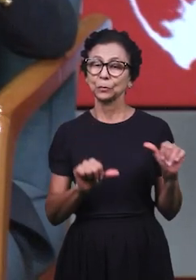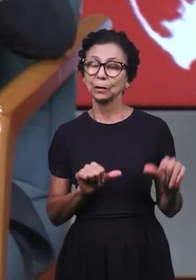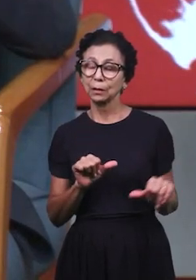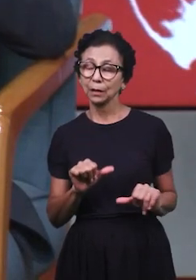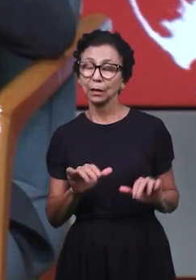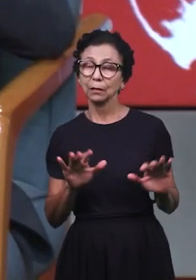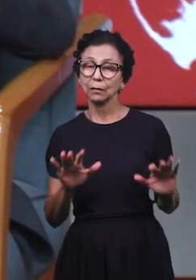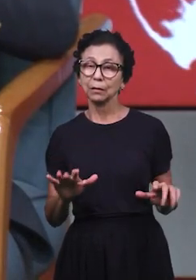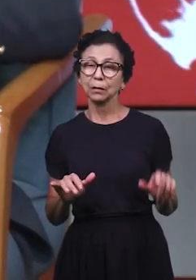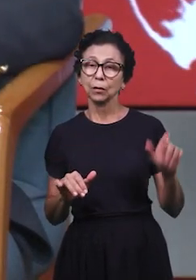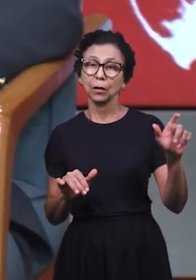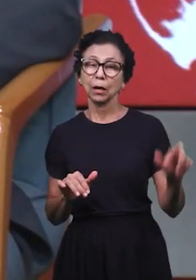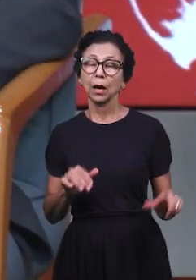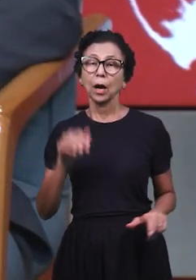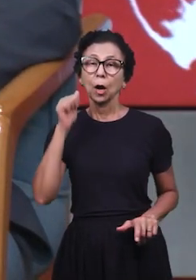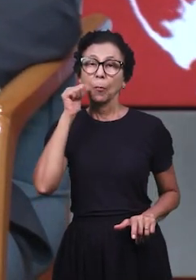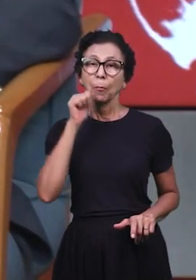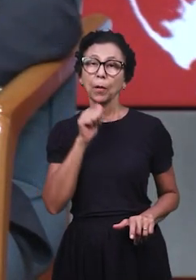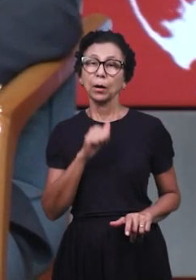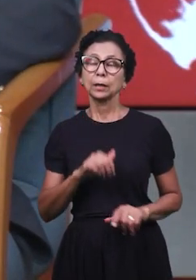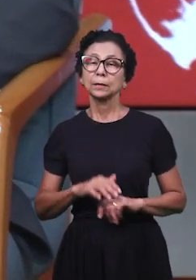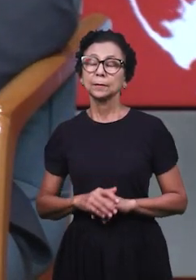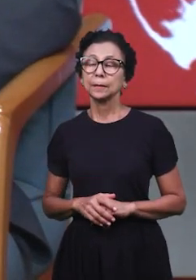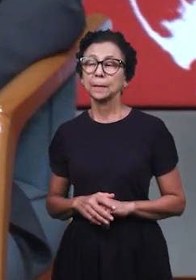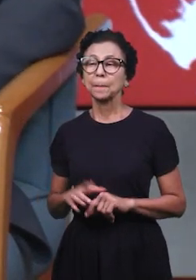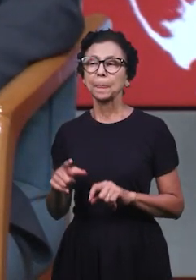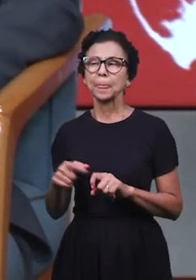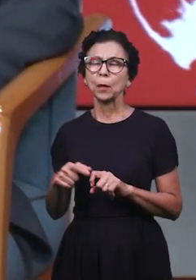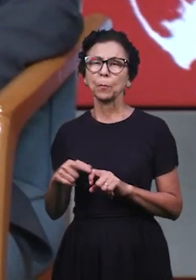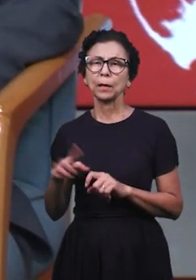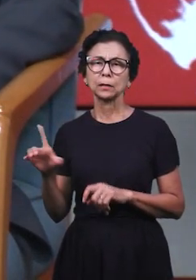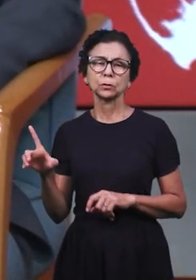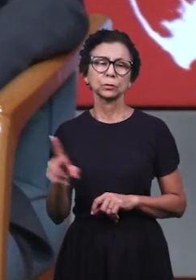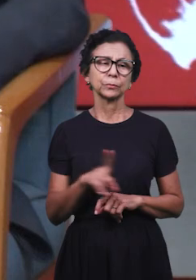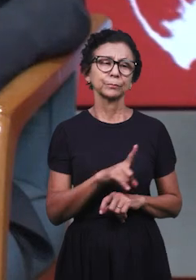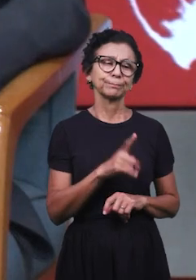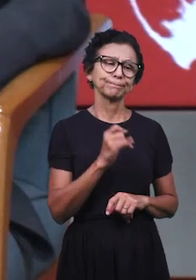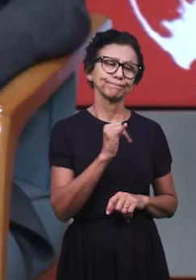e disse que a situação era praticamente irreversível.